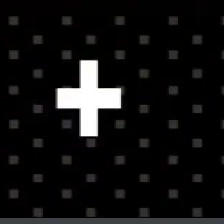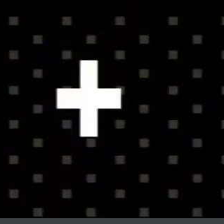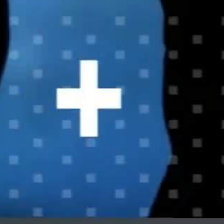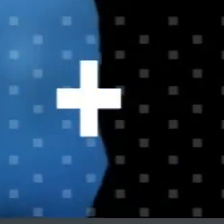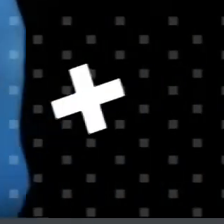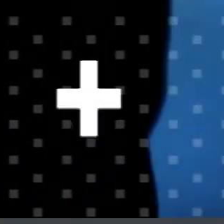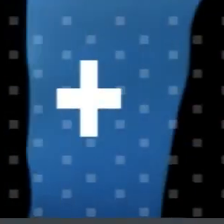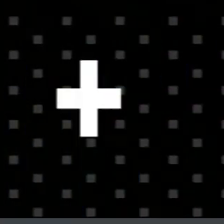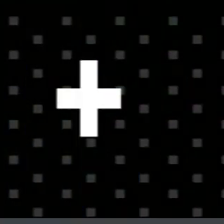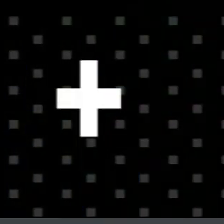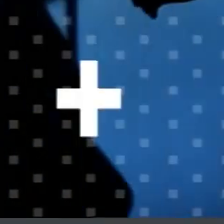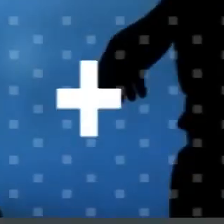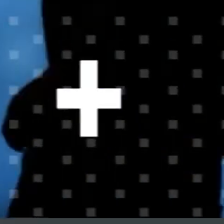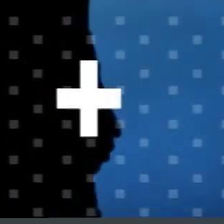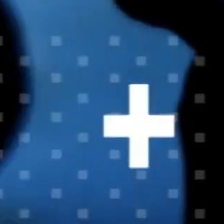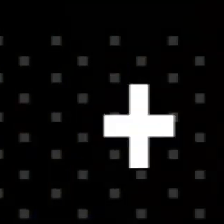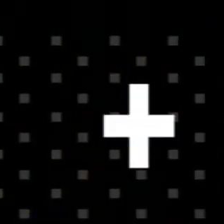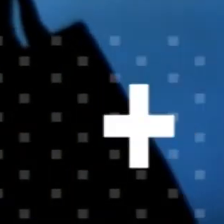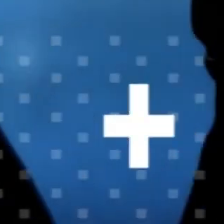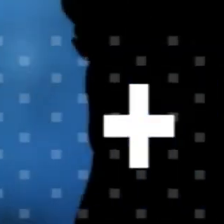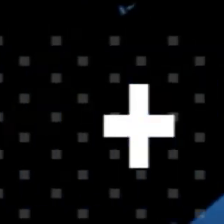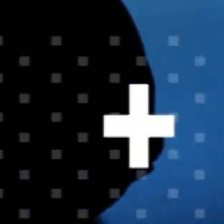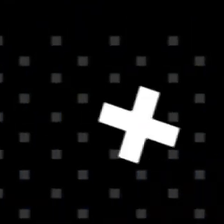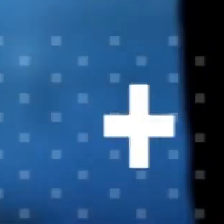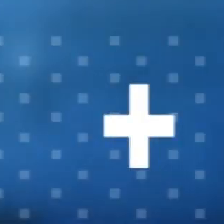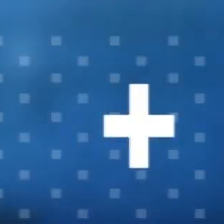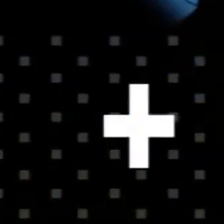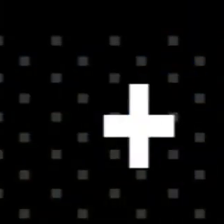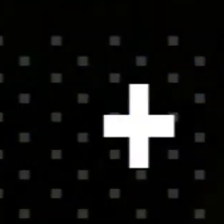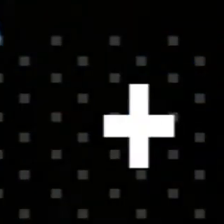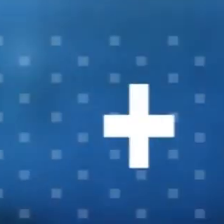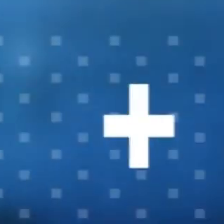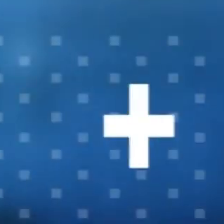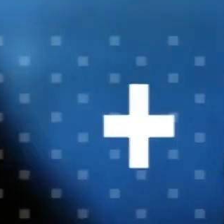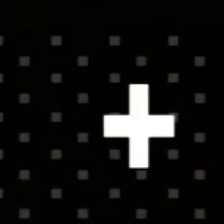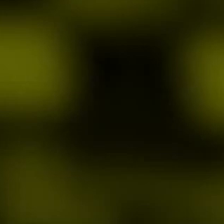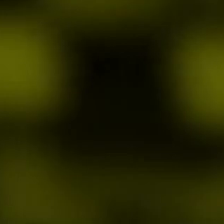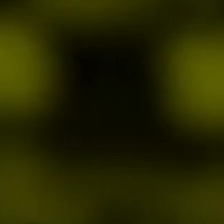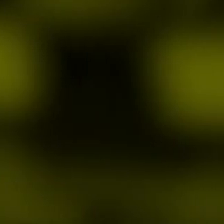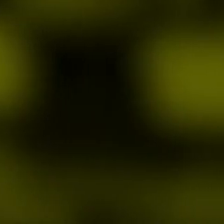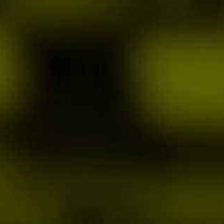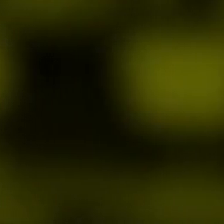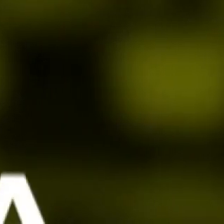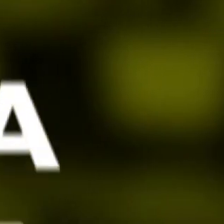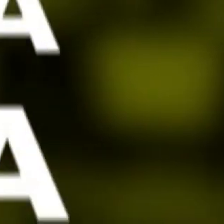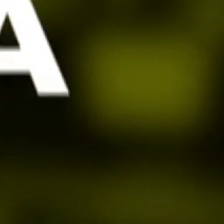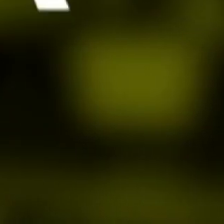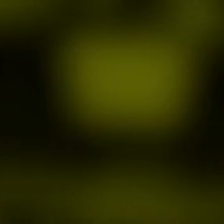na telona, tem mais cinema e a apresentação do técnico João Brigatti na Ponte Preta. Não sai daí.